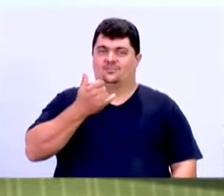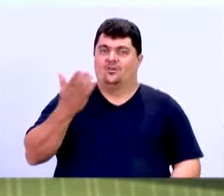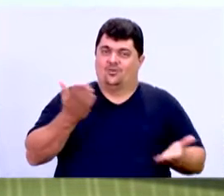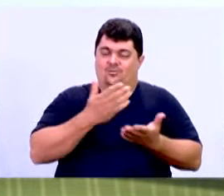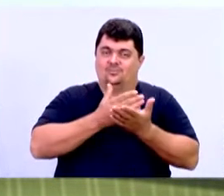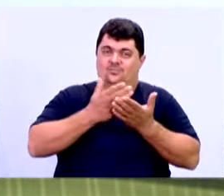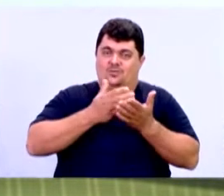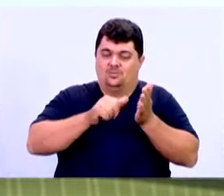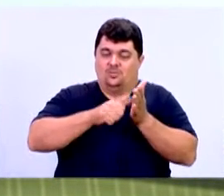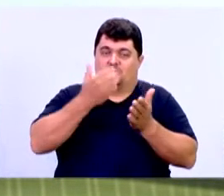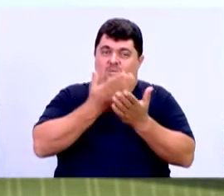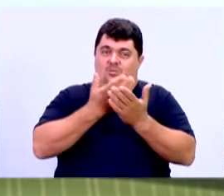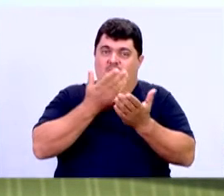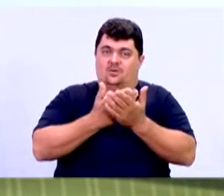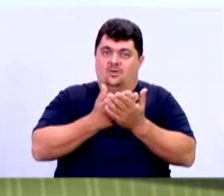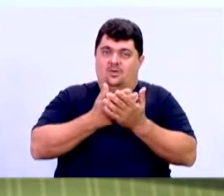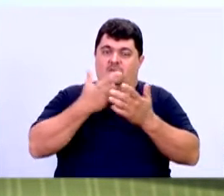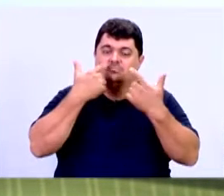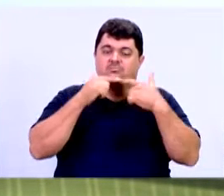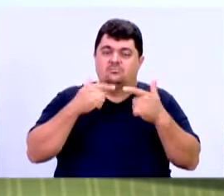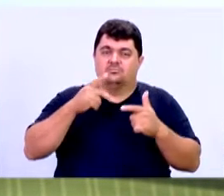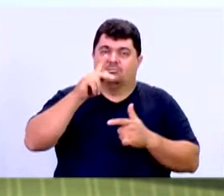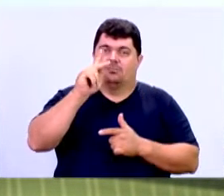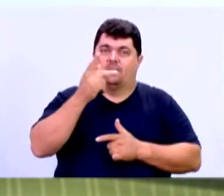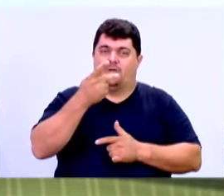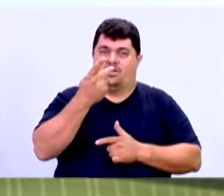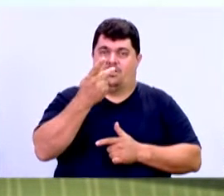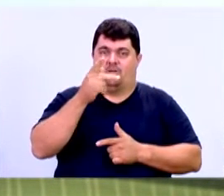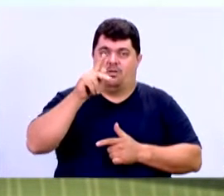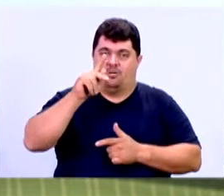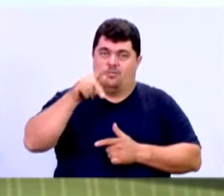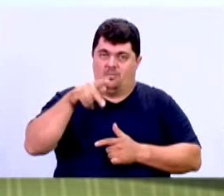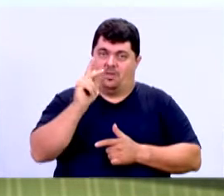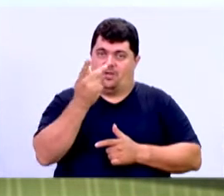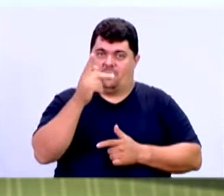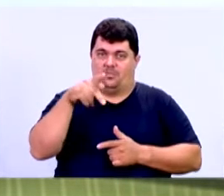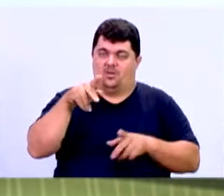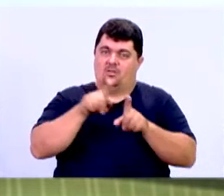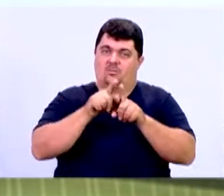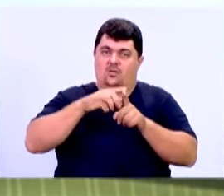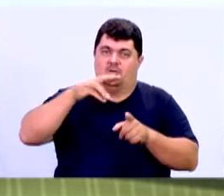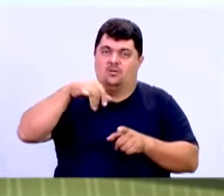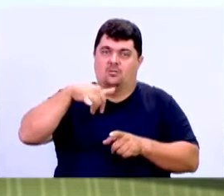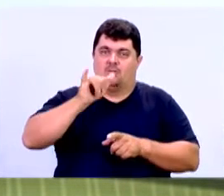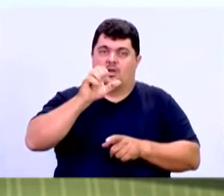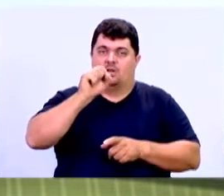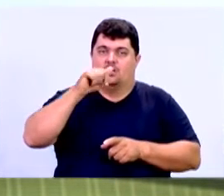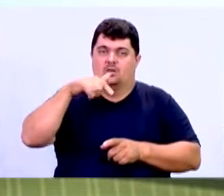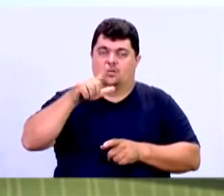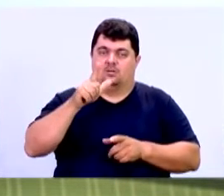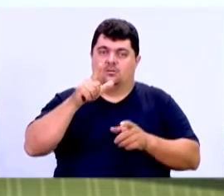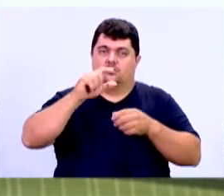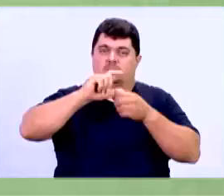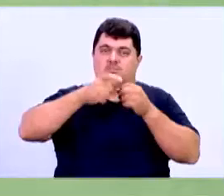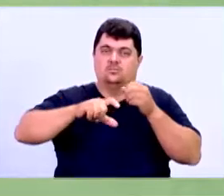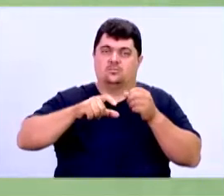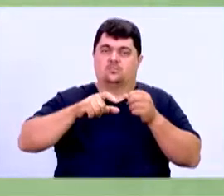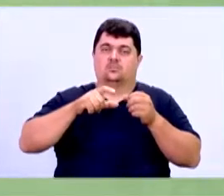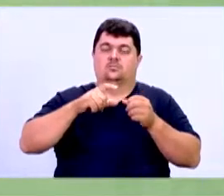Iniciamos hoje nossa primeira aula da disciplina Linguagem PHP e MySQL, onde iremos estudar os seguintes tópicos: